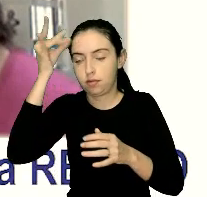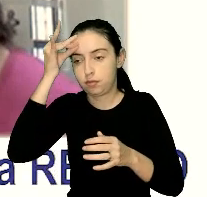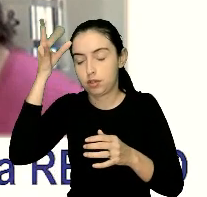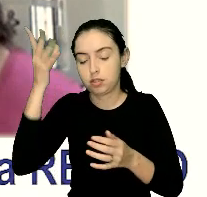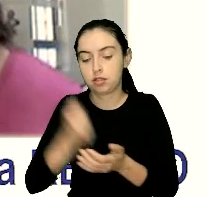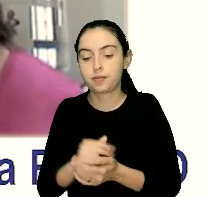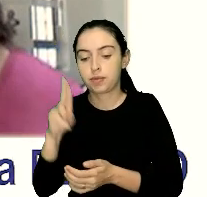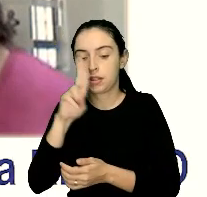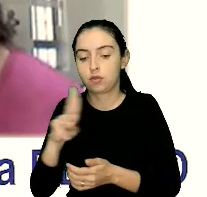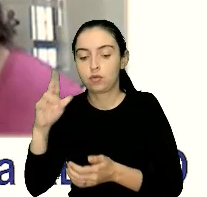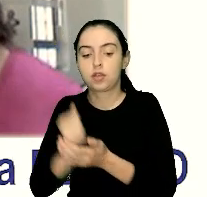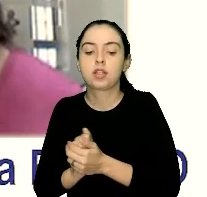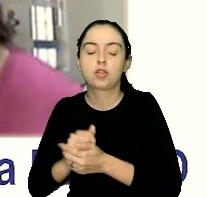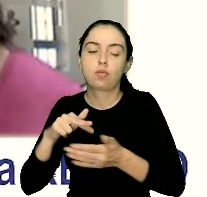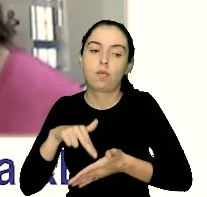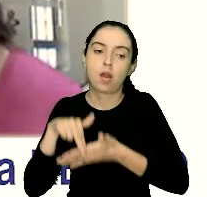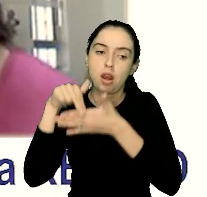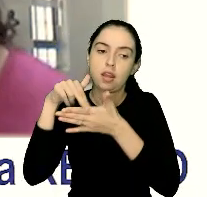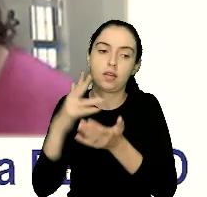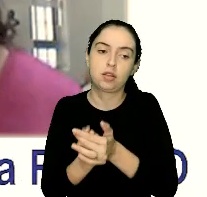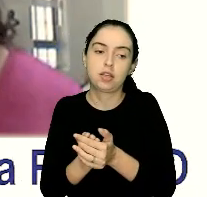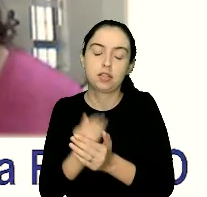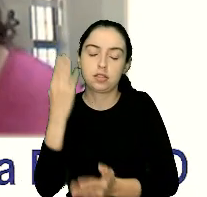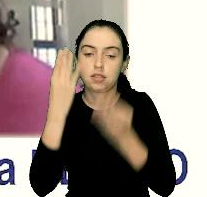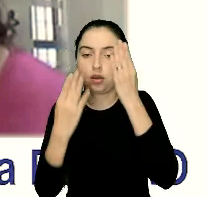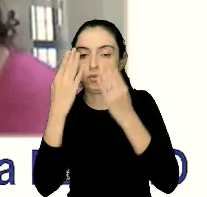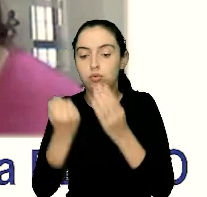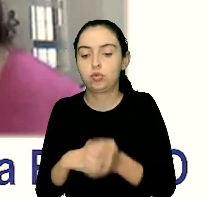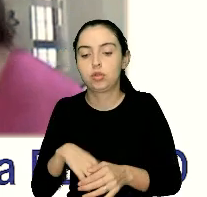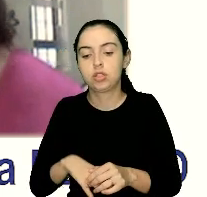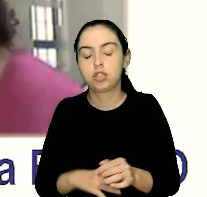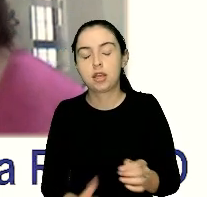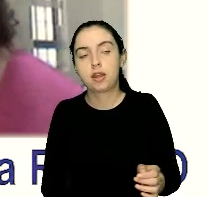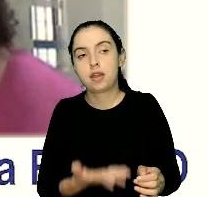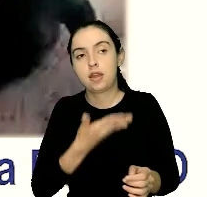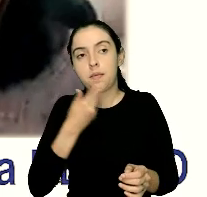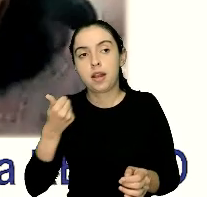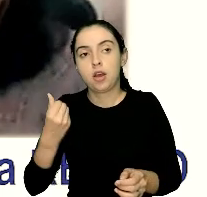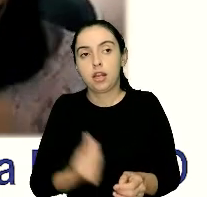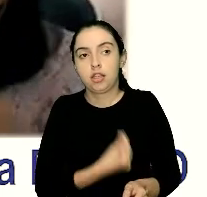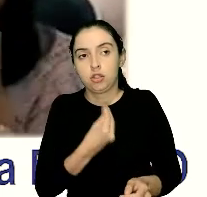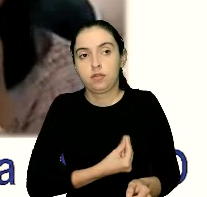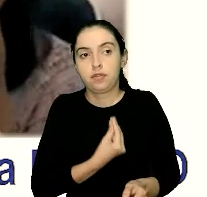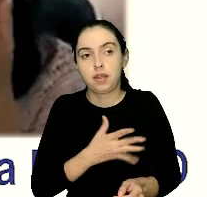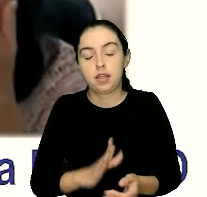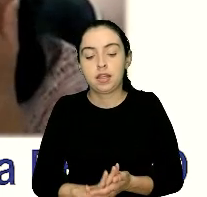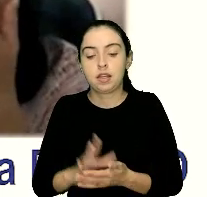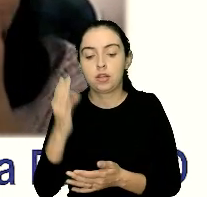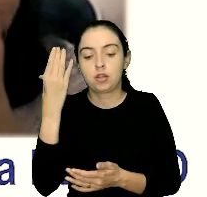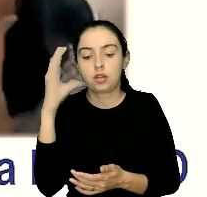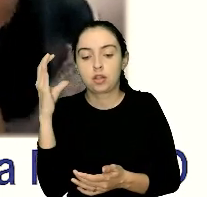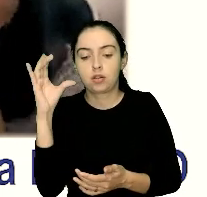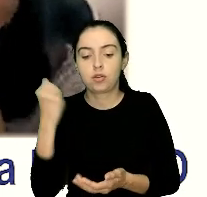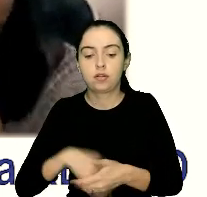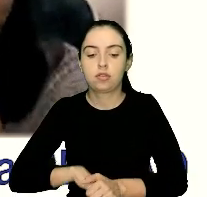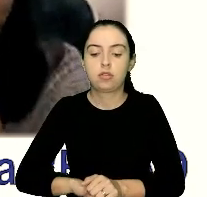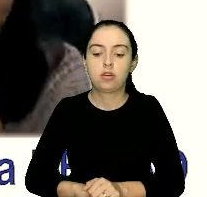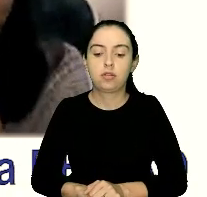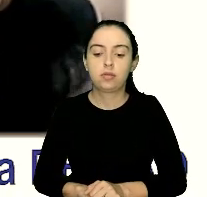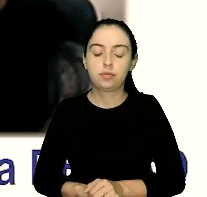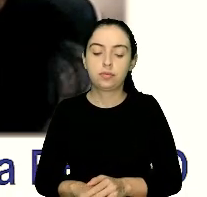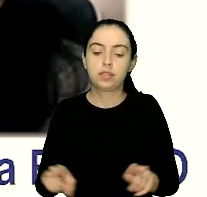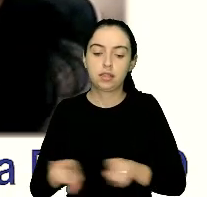Saúde Mental e Qualidade de Vida no Trabalho da Universidade Católica Dom Bosco, e é também pesquisadora do Núcleo